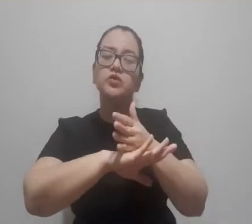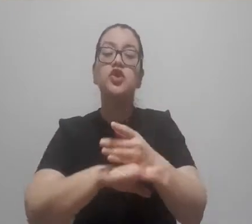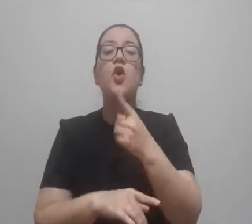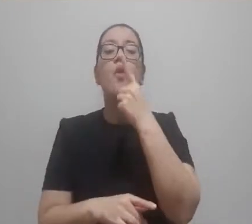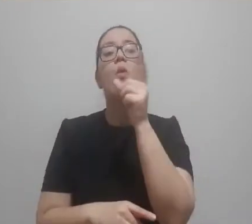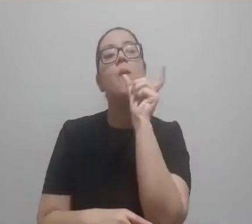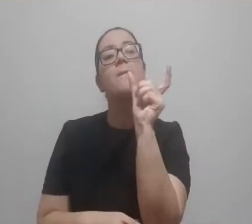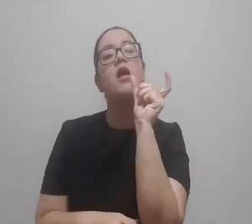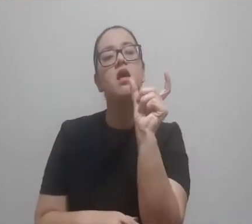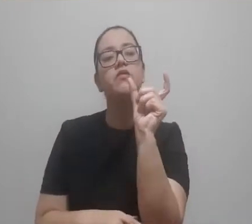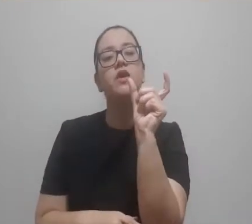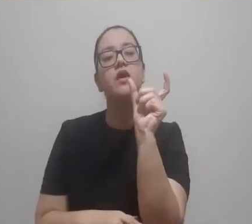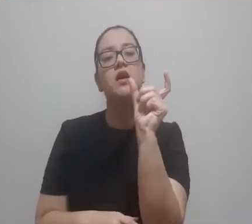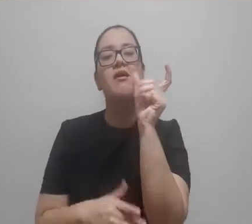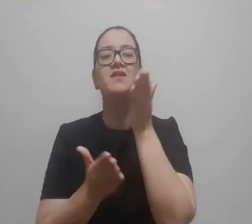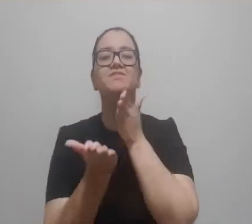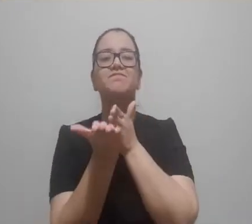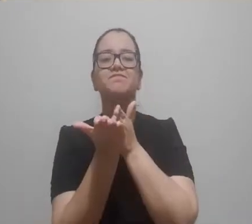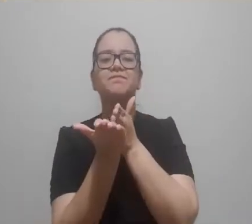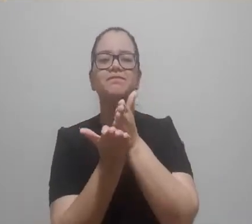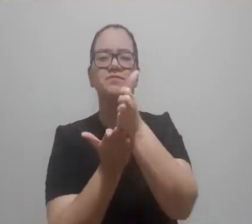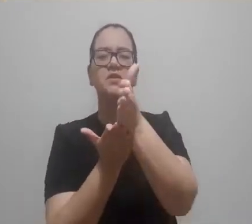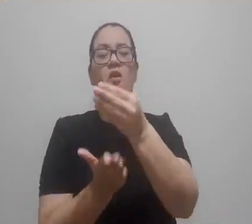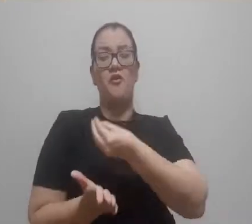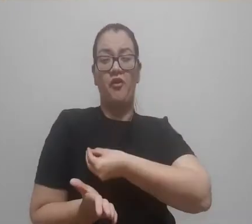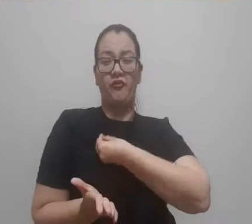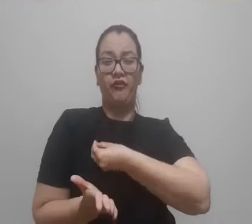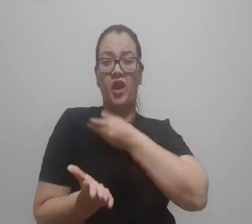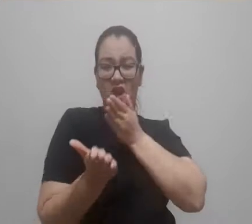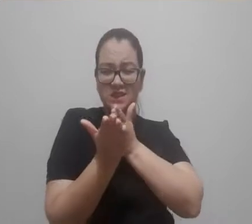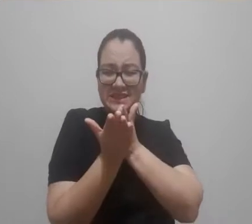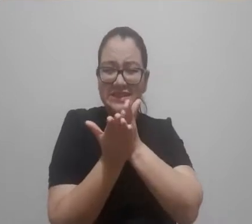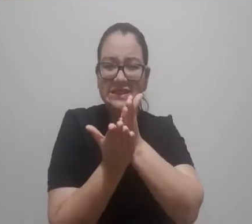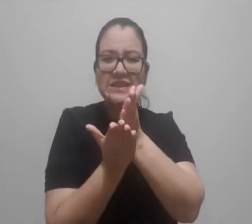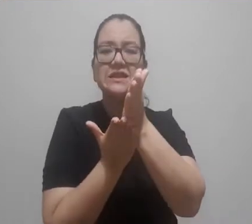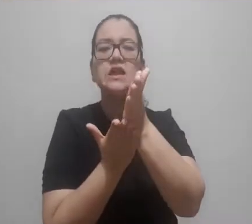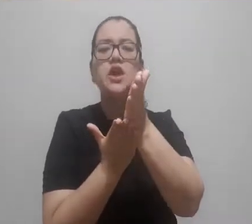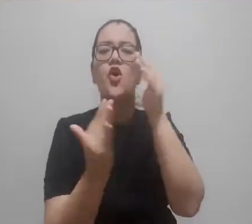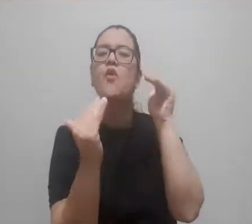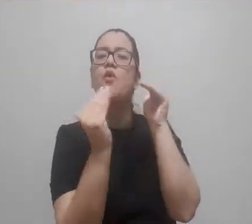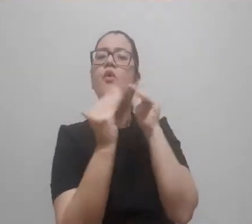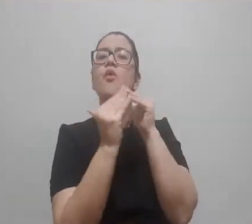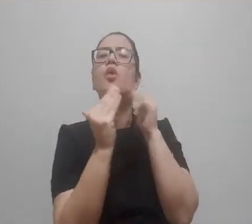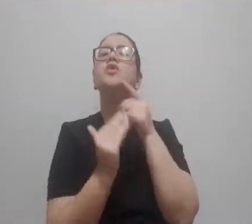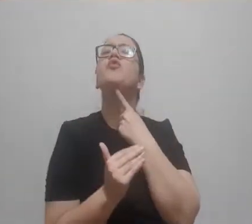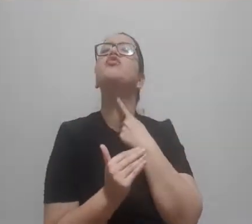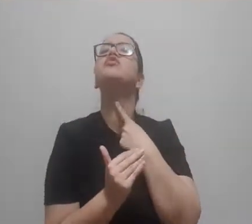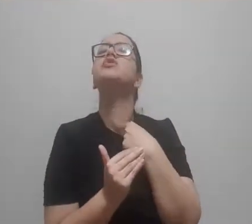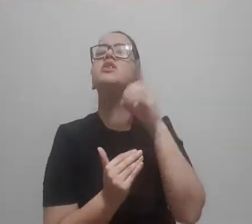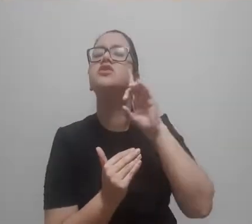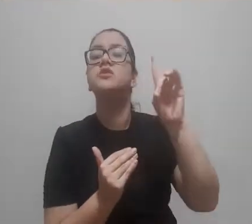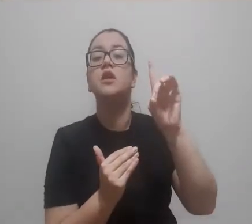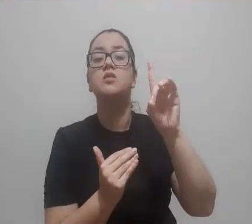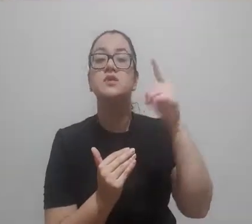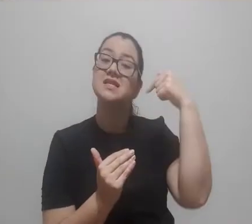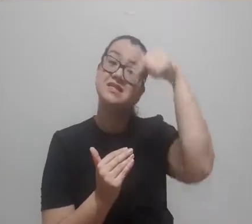sobre a retidão, uma vida reta, né? Uma vida alinhada com a vontade do Senhor. Na verdade, santidade, é isso que o